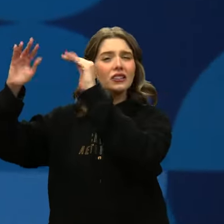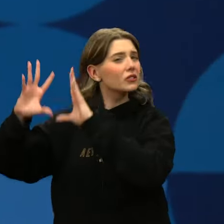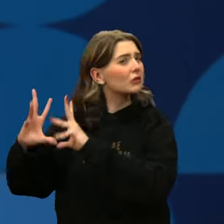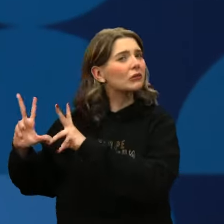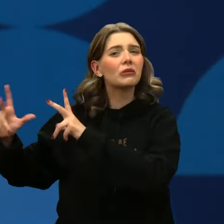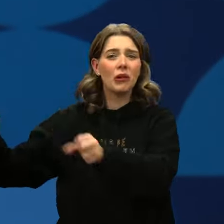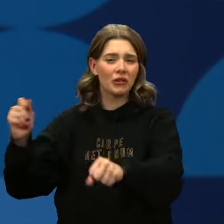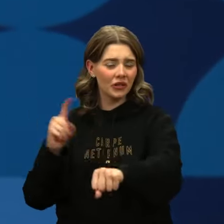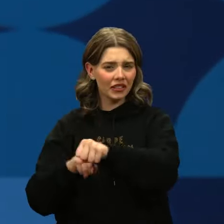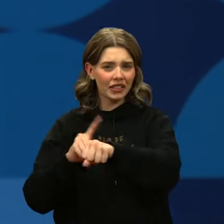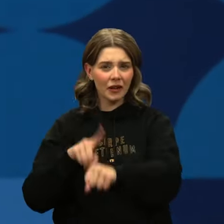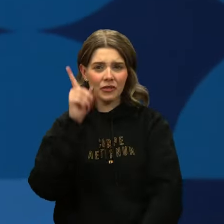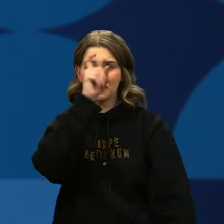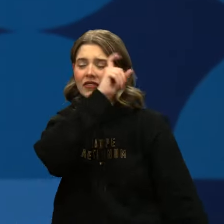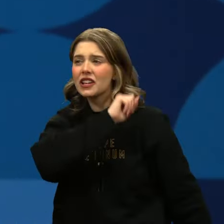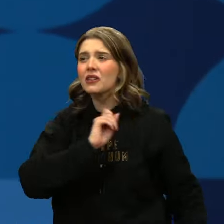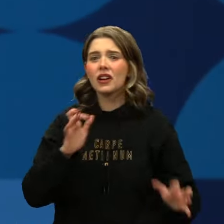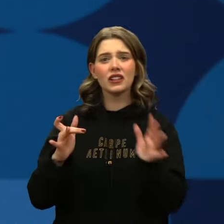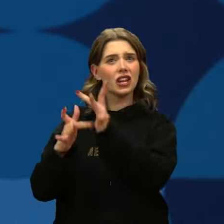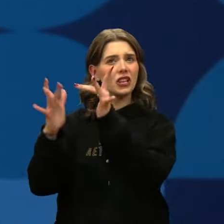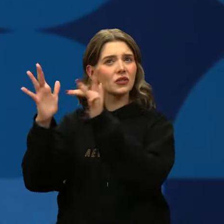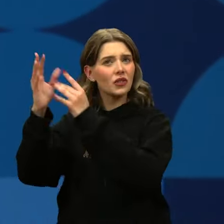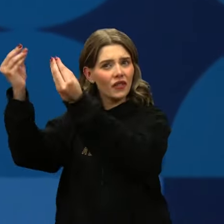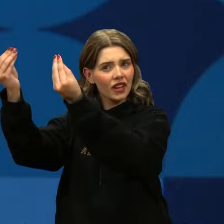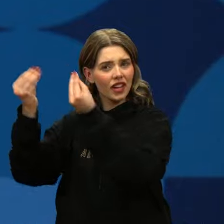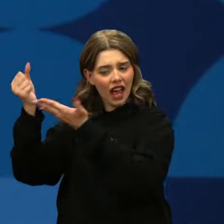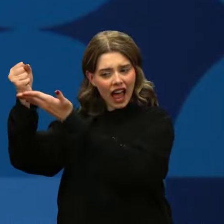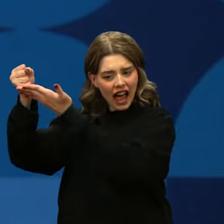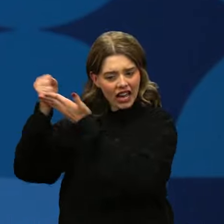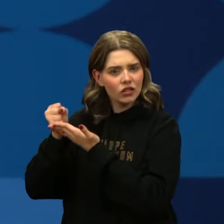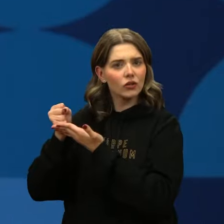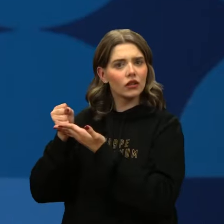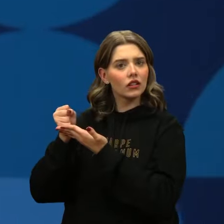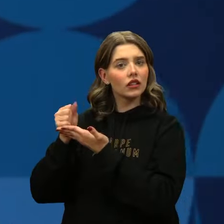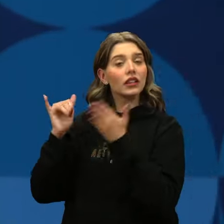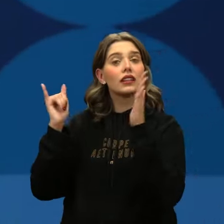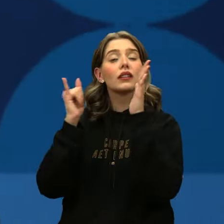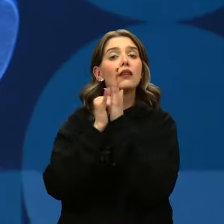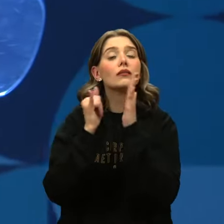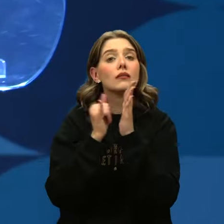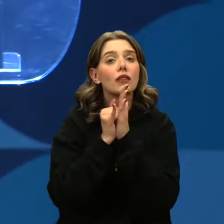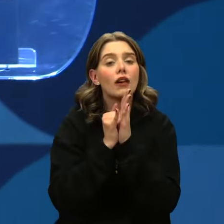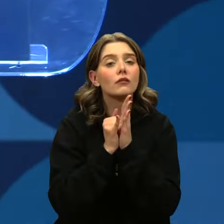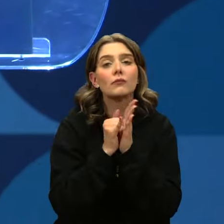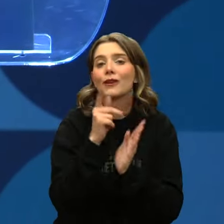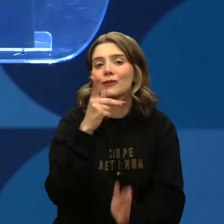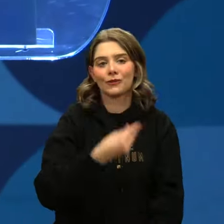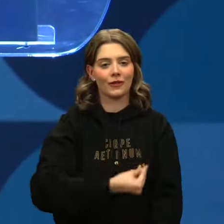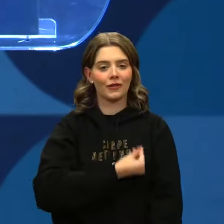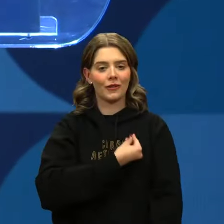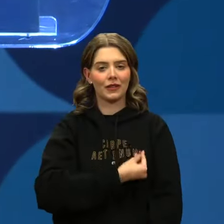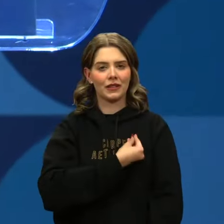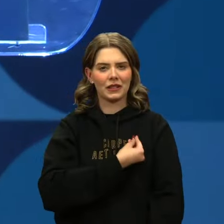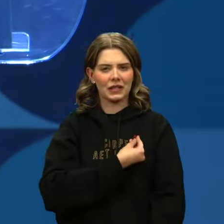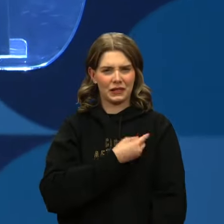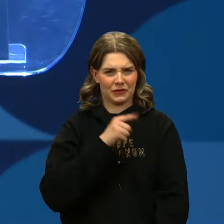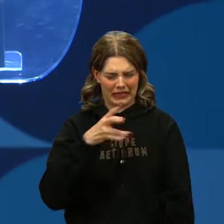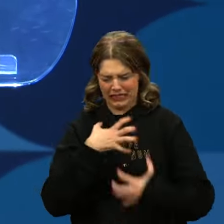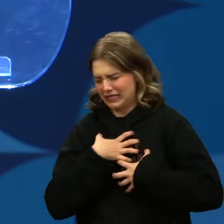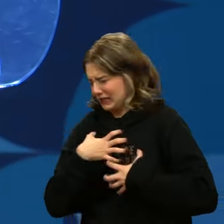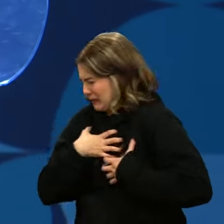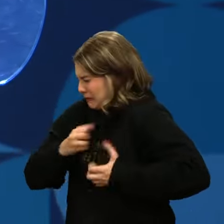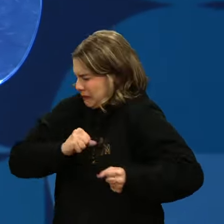circunstâncias, Ele tem as chaves. Ele é aquele que intercede ao Pai, porque quando você está passando pelos tremores de terra da